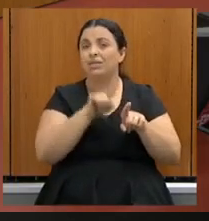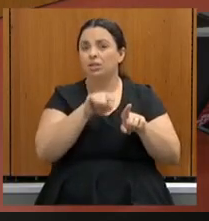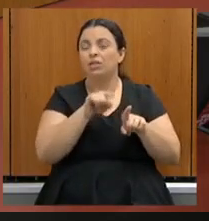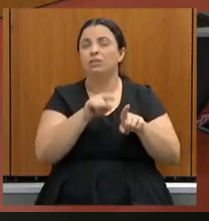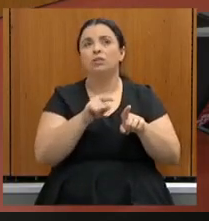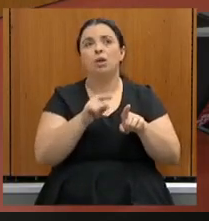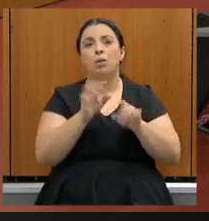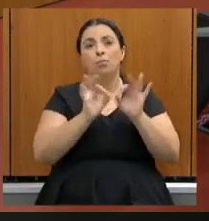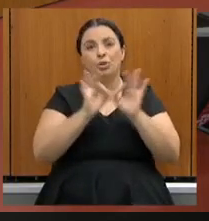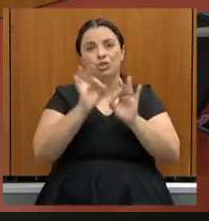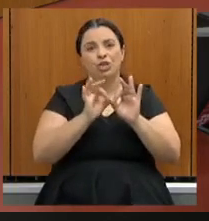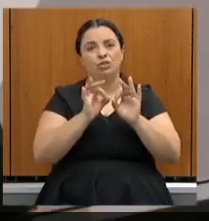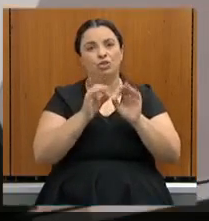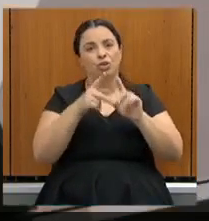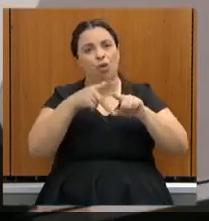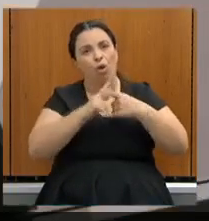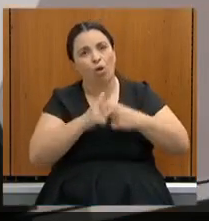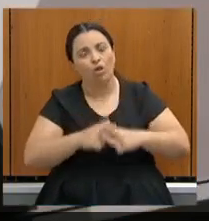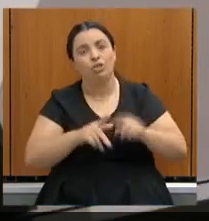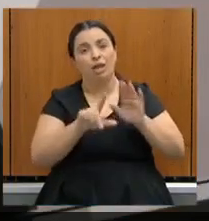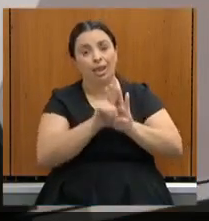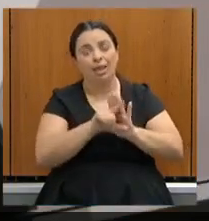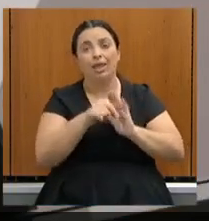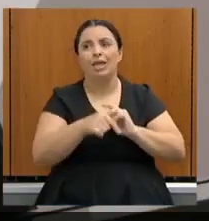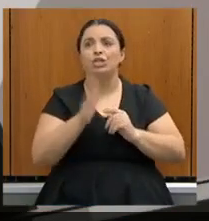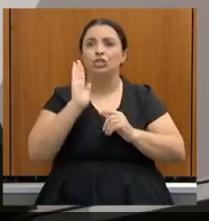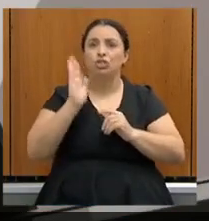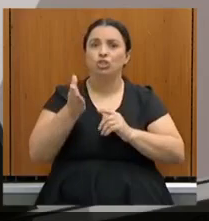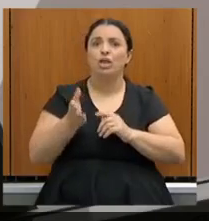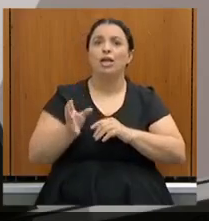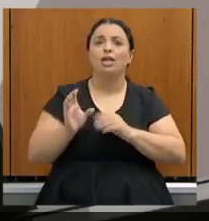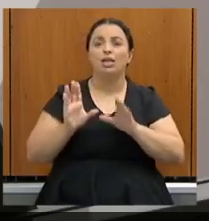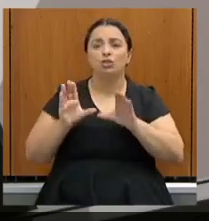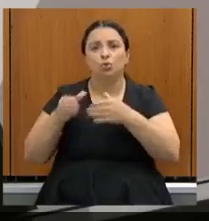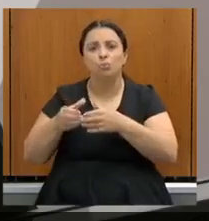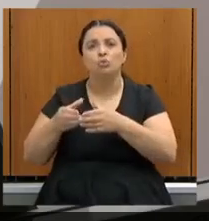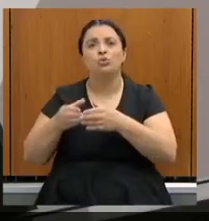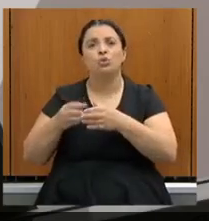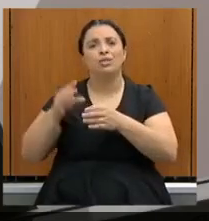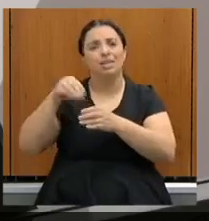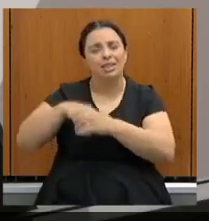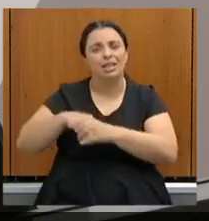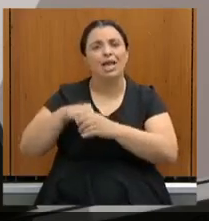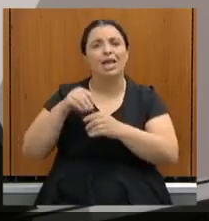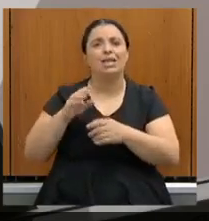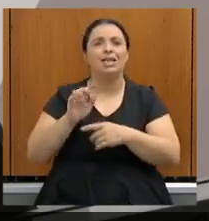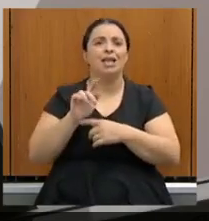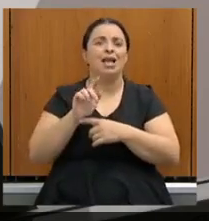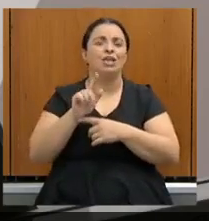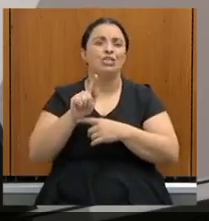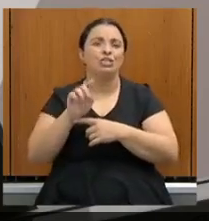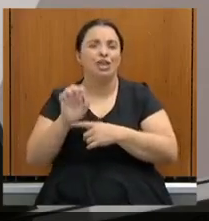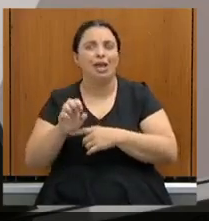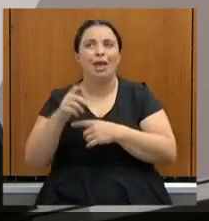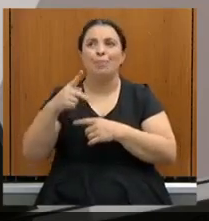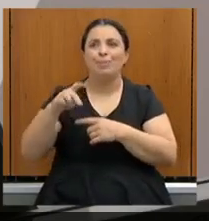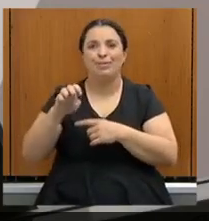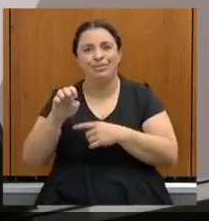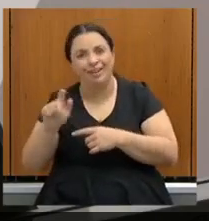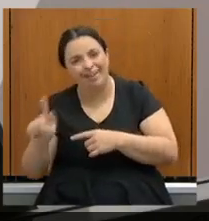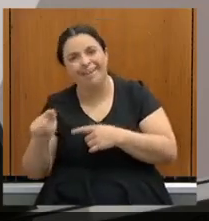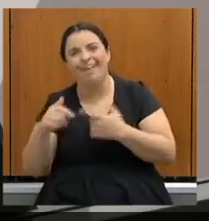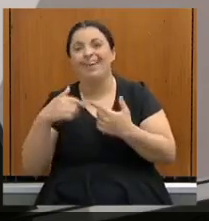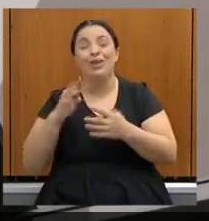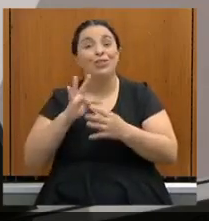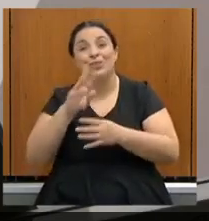reformulação da lei, foi aprovado nas comissões internas da casa, na AGE, na PGE, na AGE, todos os órgãos